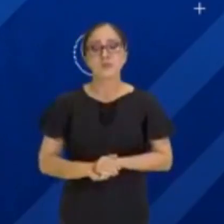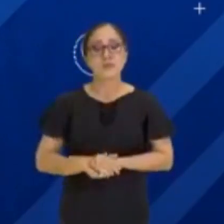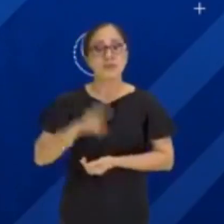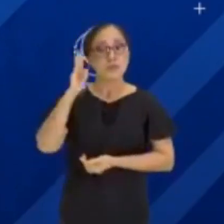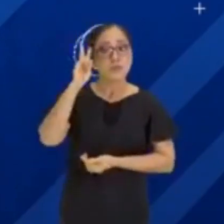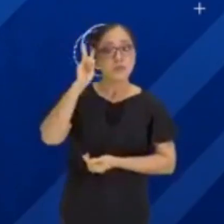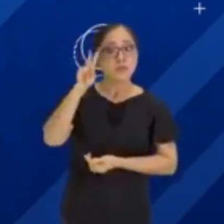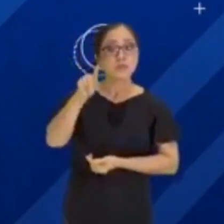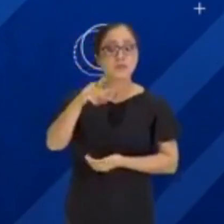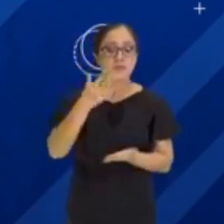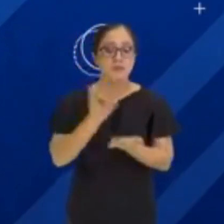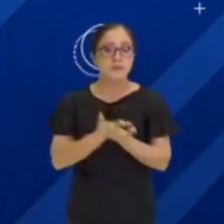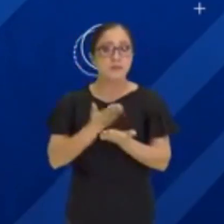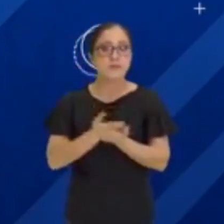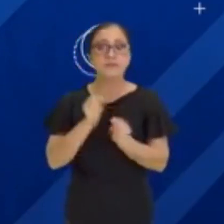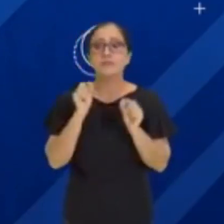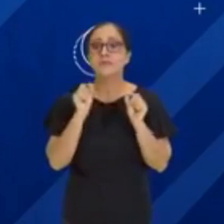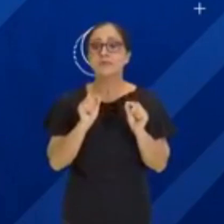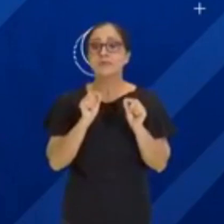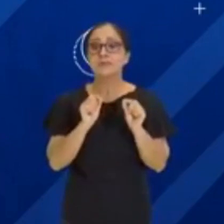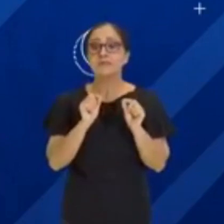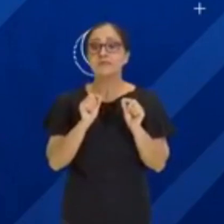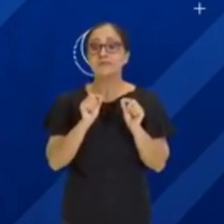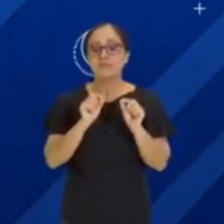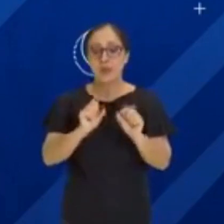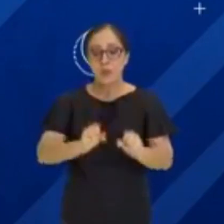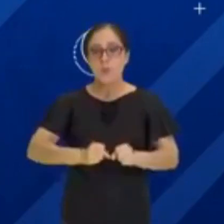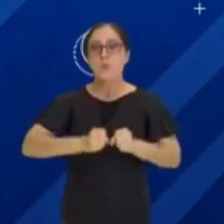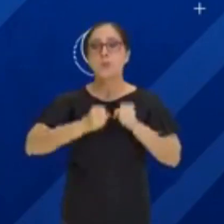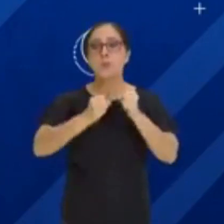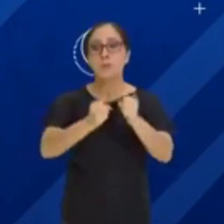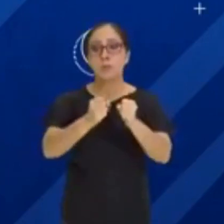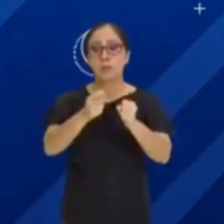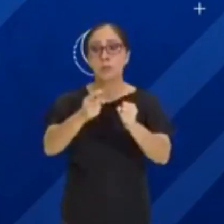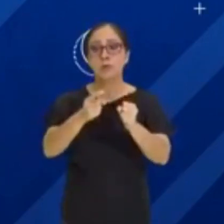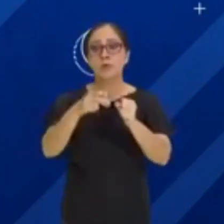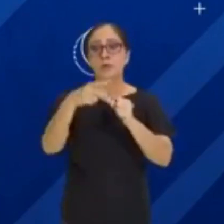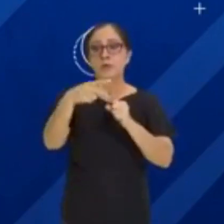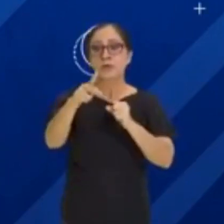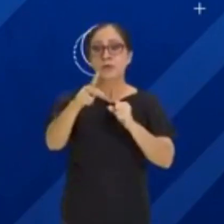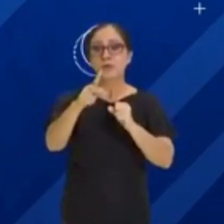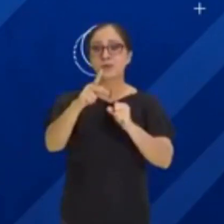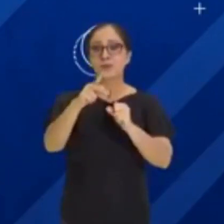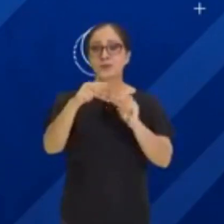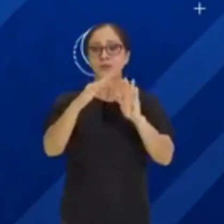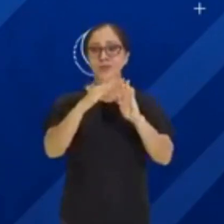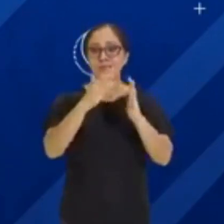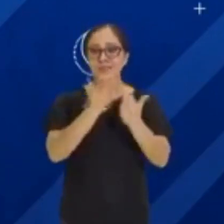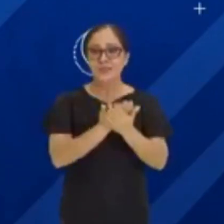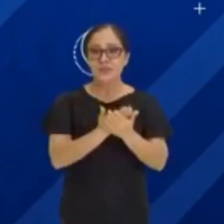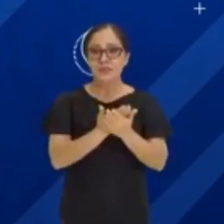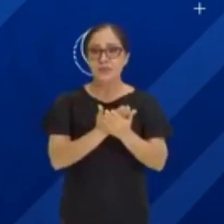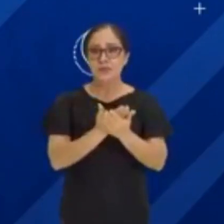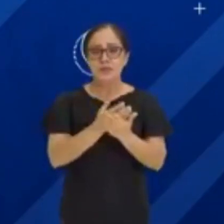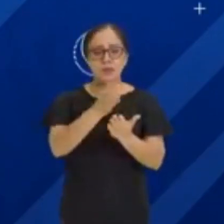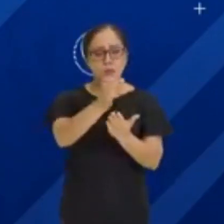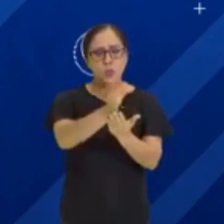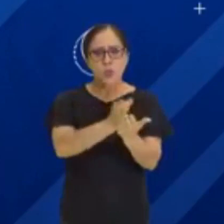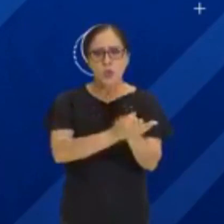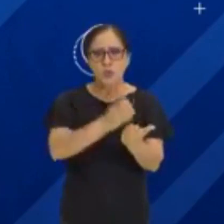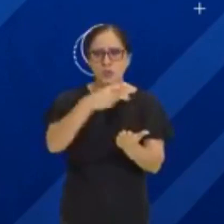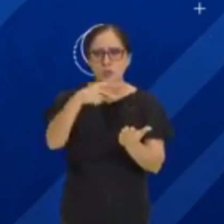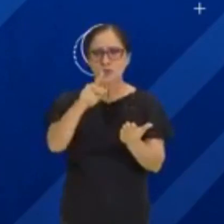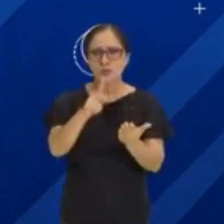Lembre-se, nossas aulas são consideradas reforço escolar. Não serão computadas como conteúdo de currículo escolar de